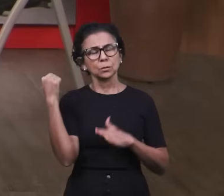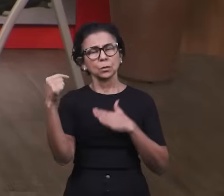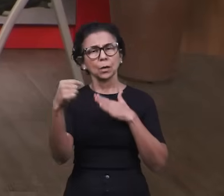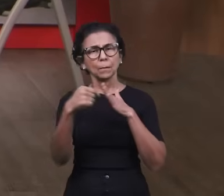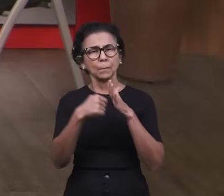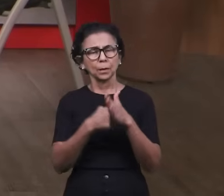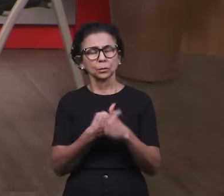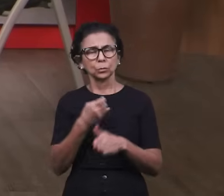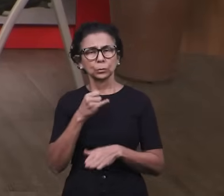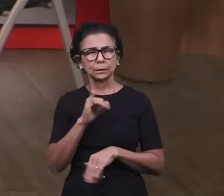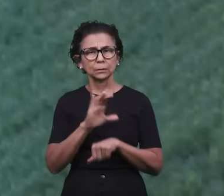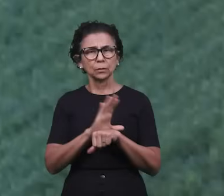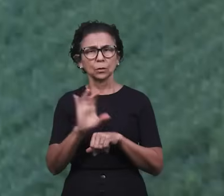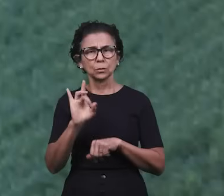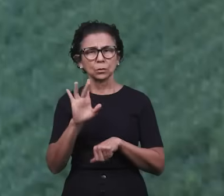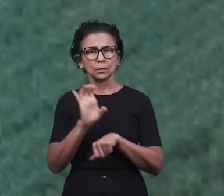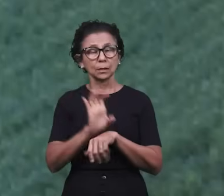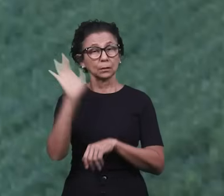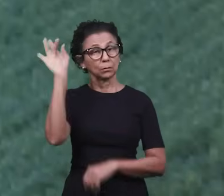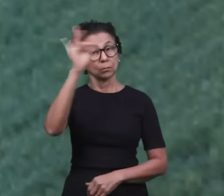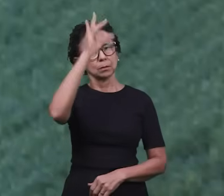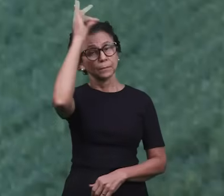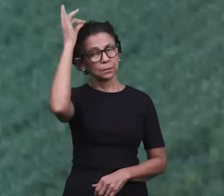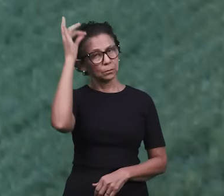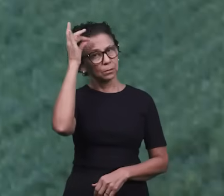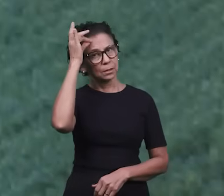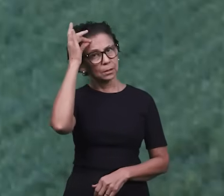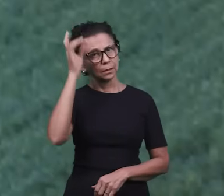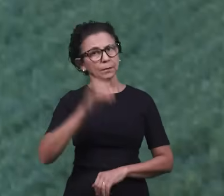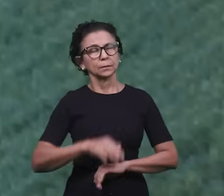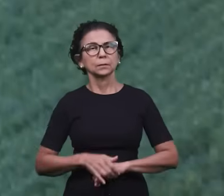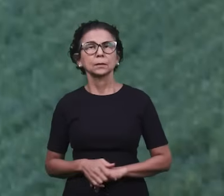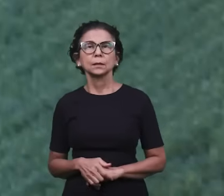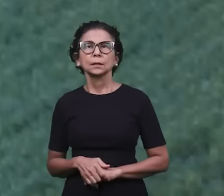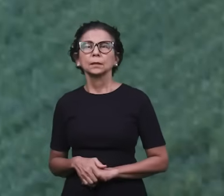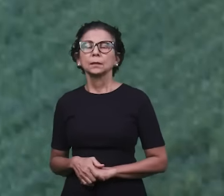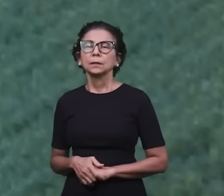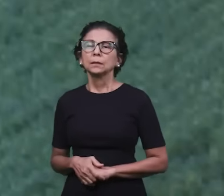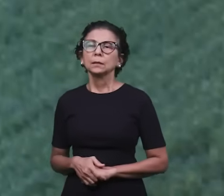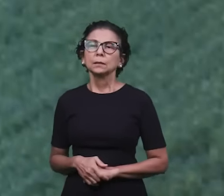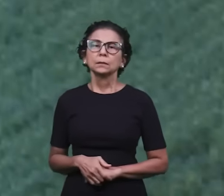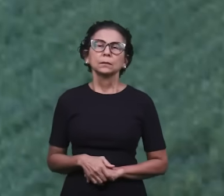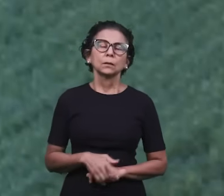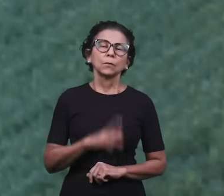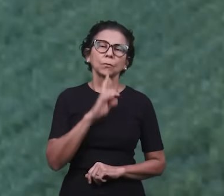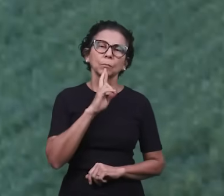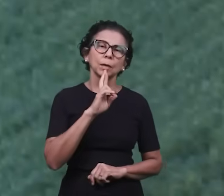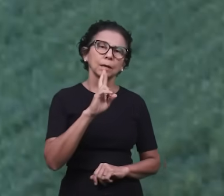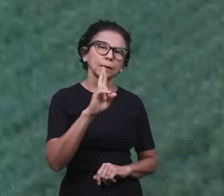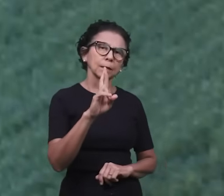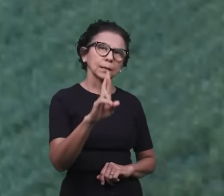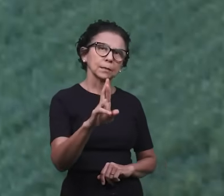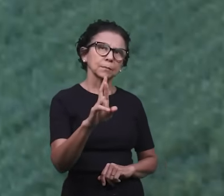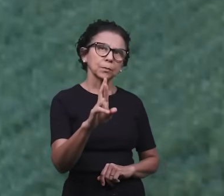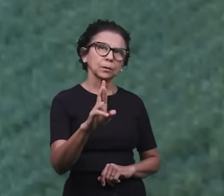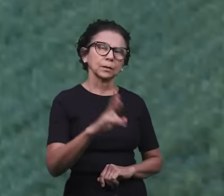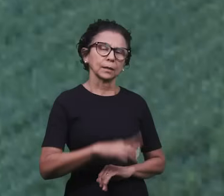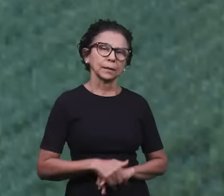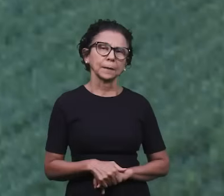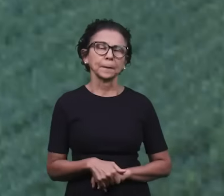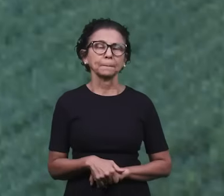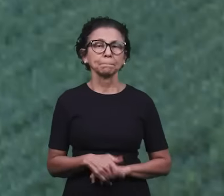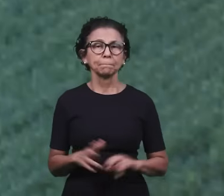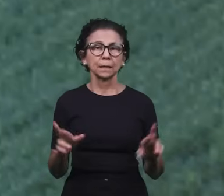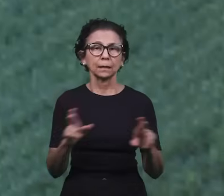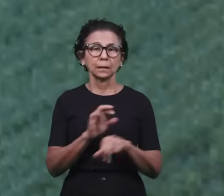deixei essa daí passar. A rainha, só essa pequena informação, a rainha é a única que coloca ovo. Ninguém mais, ela é